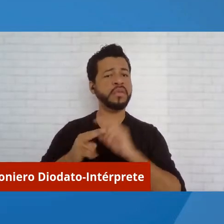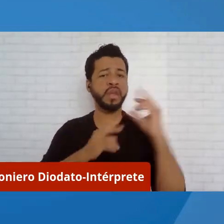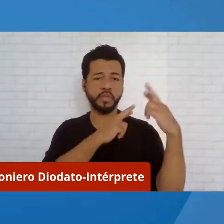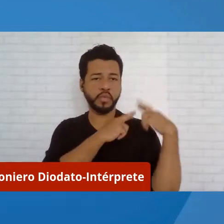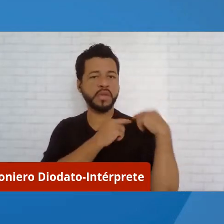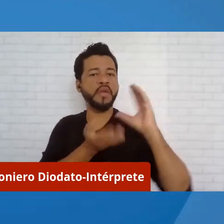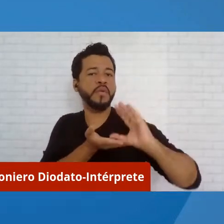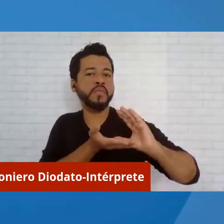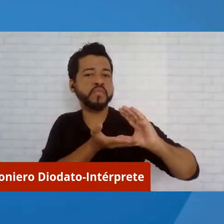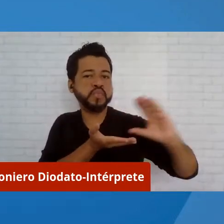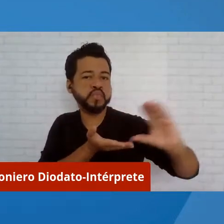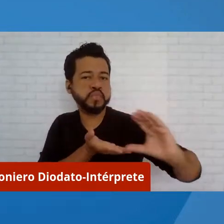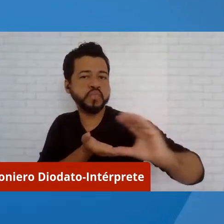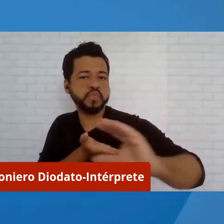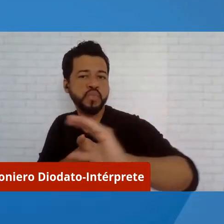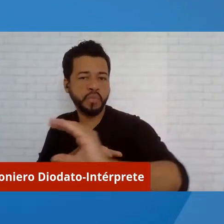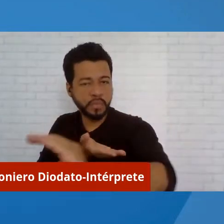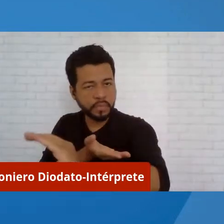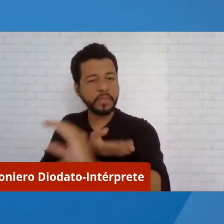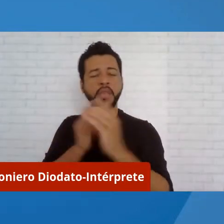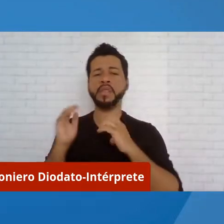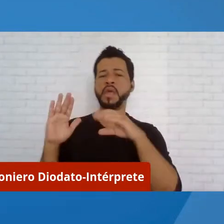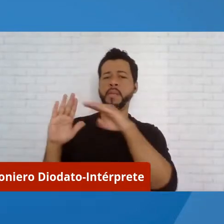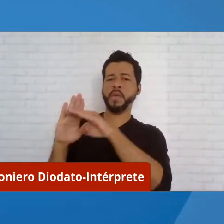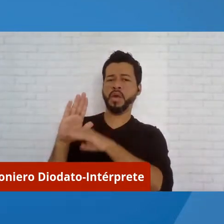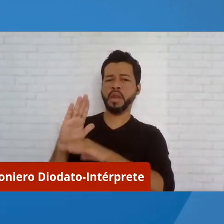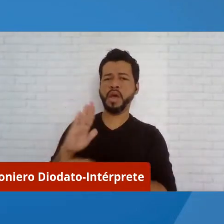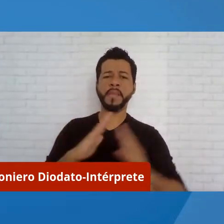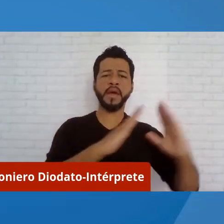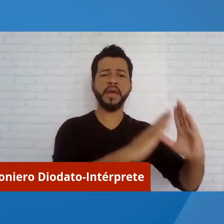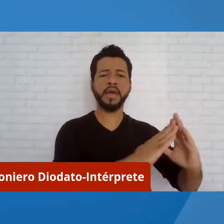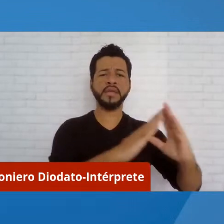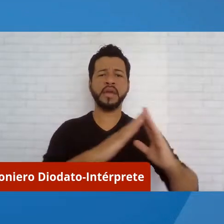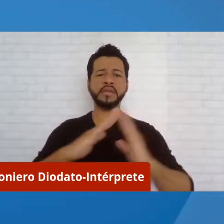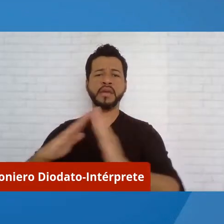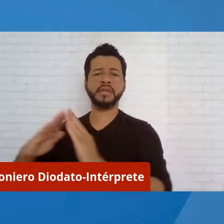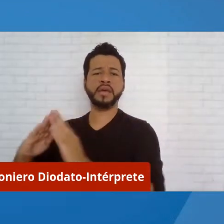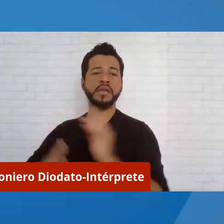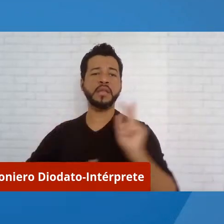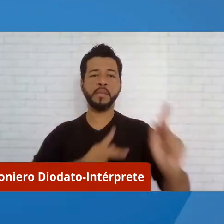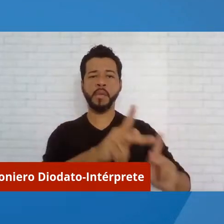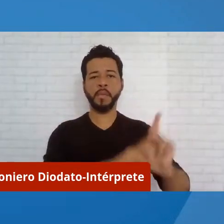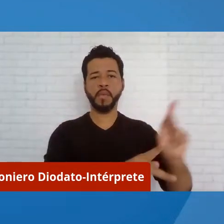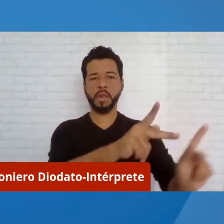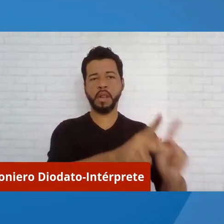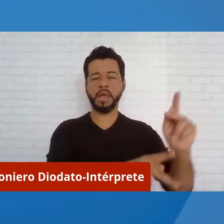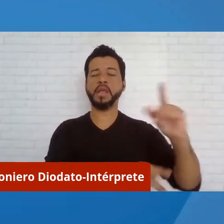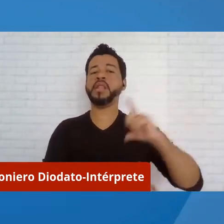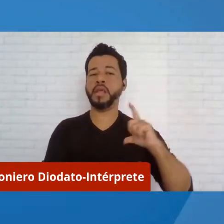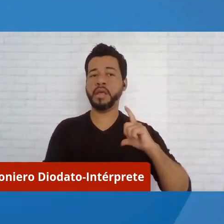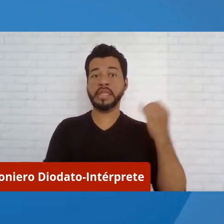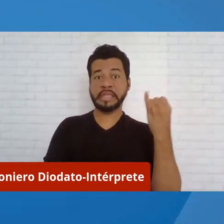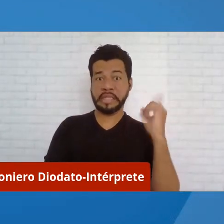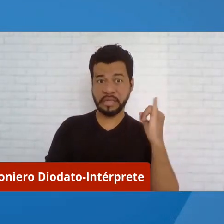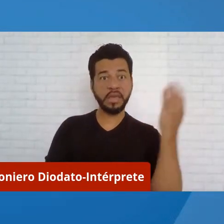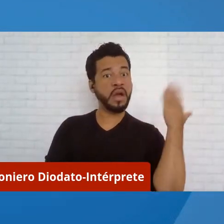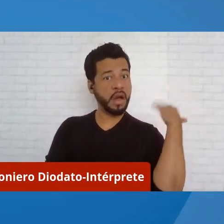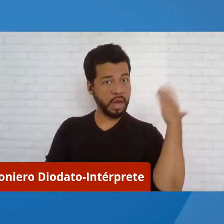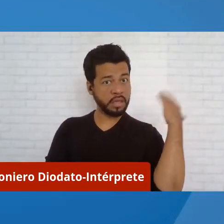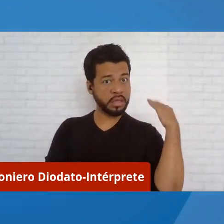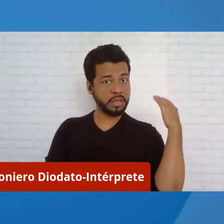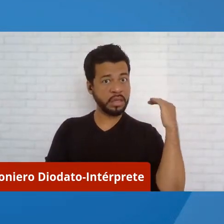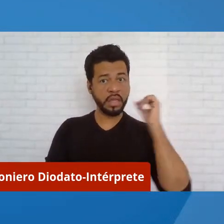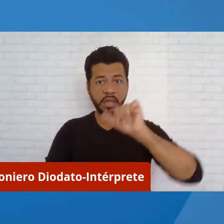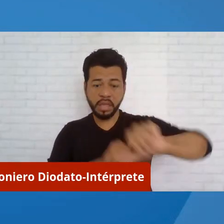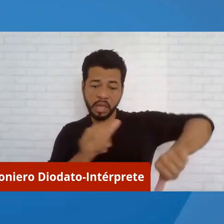Brasil, fazendo um programa de habitação popular. Se tivesse sido privatizada a Caixa, não tinha chance